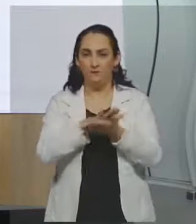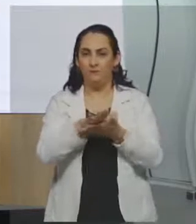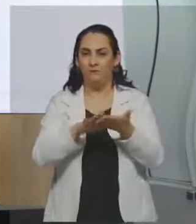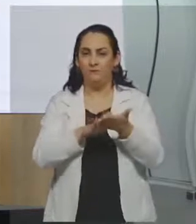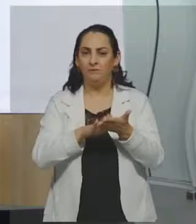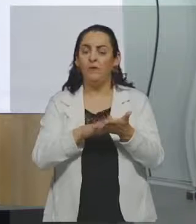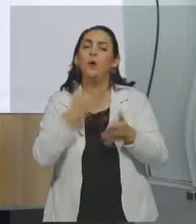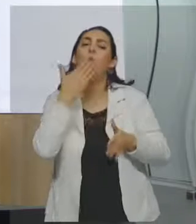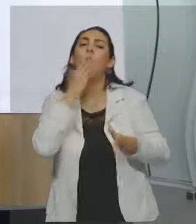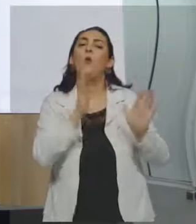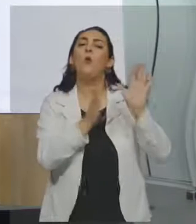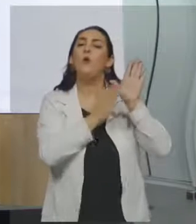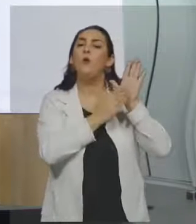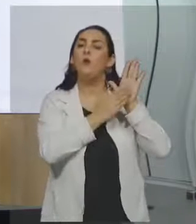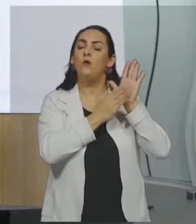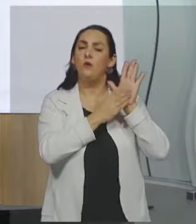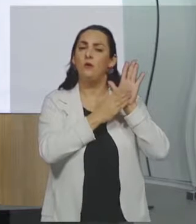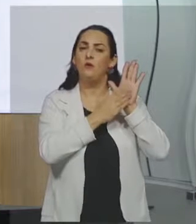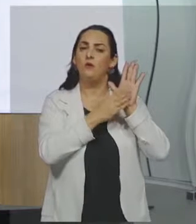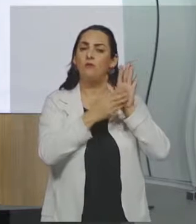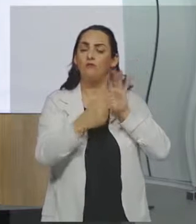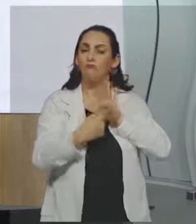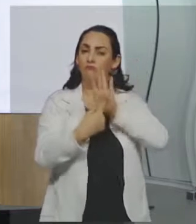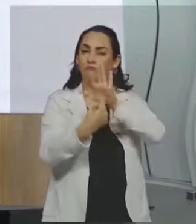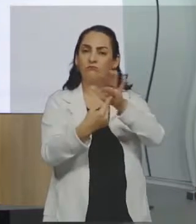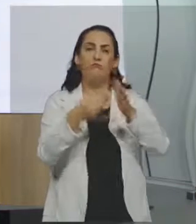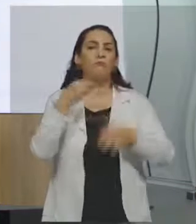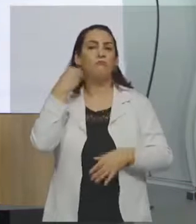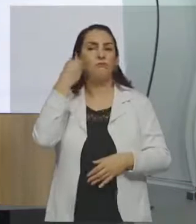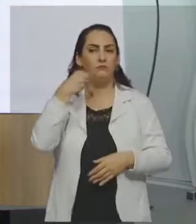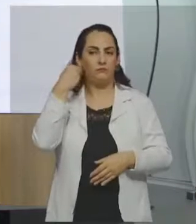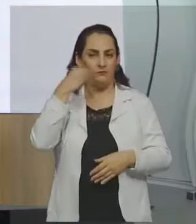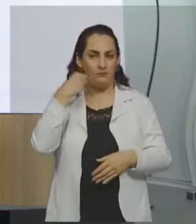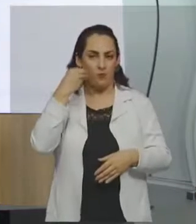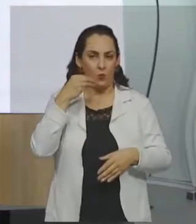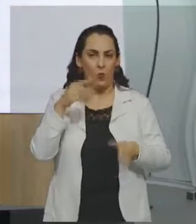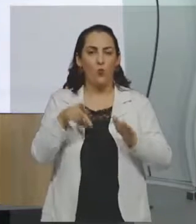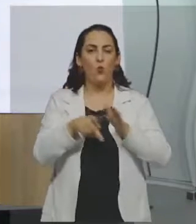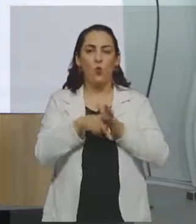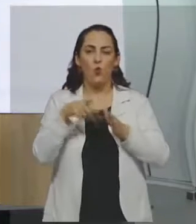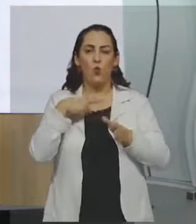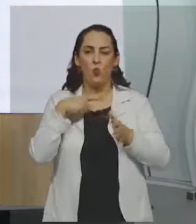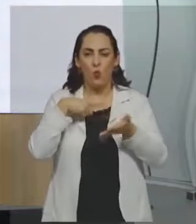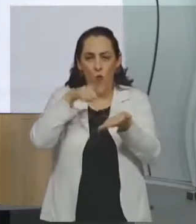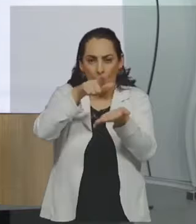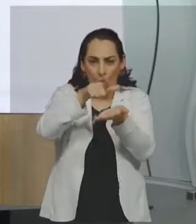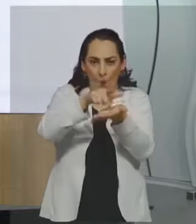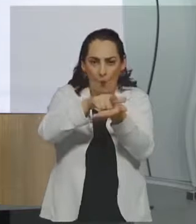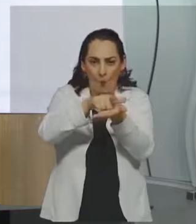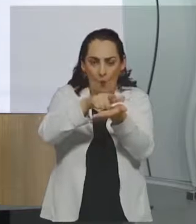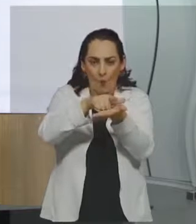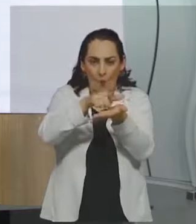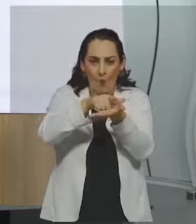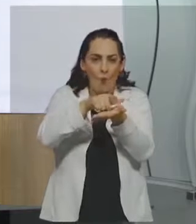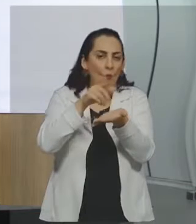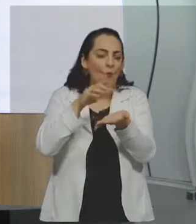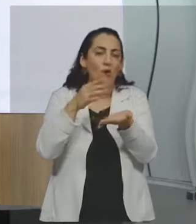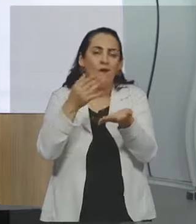um experimento onde ele colocava um anteparo, uma folha bem fina de ouro,